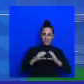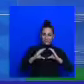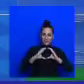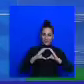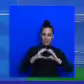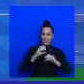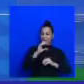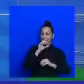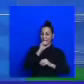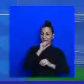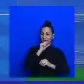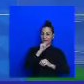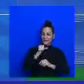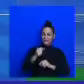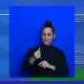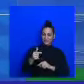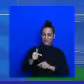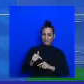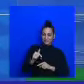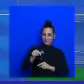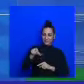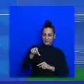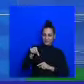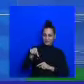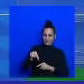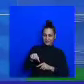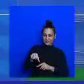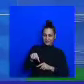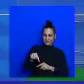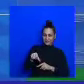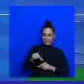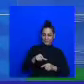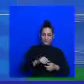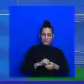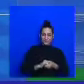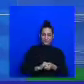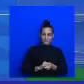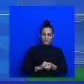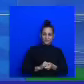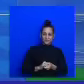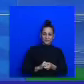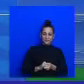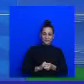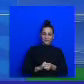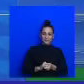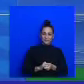bola laranja número 79 laranja 79